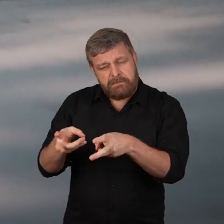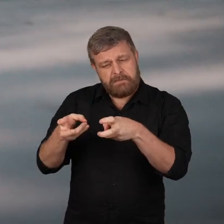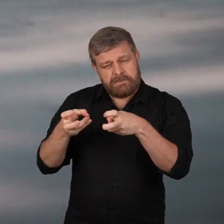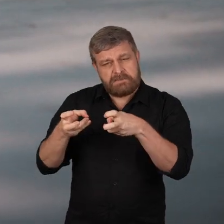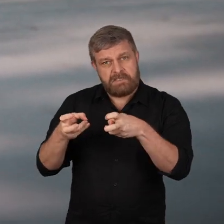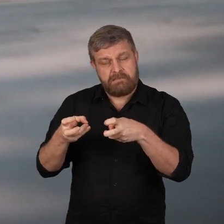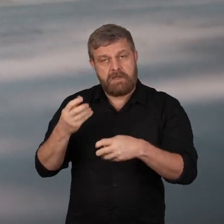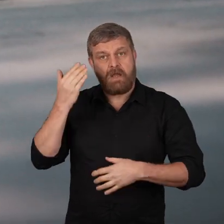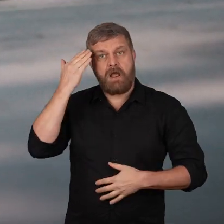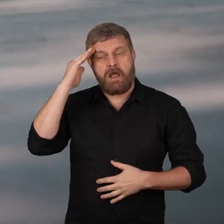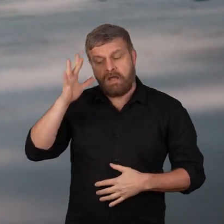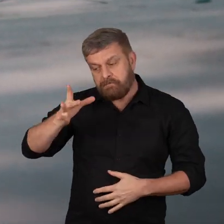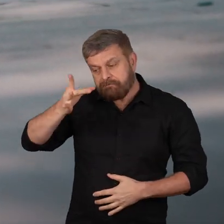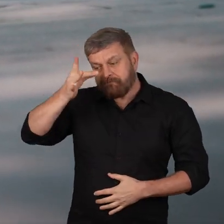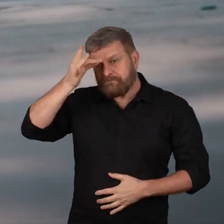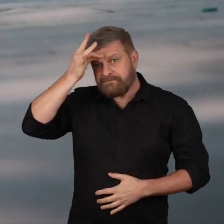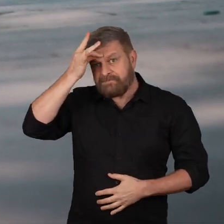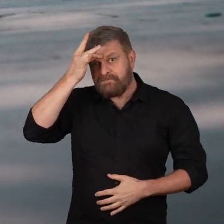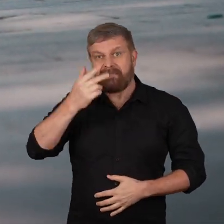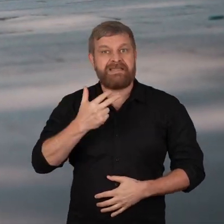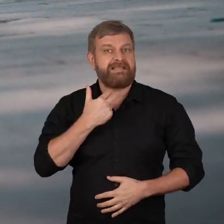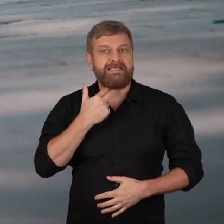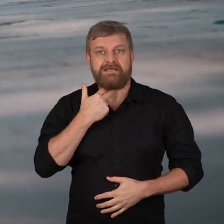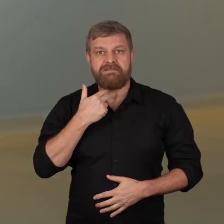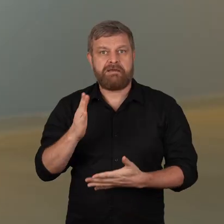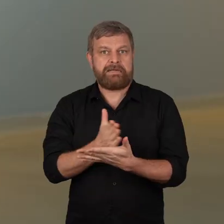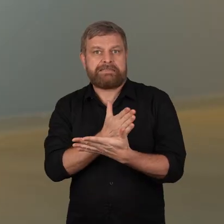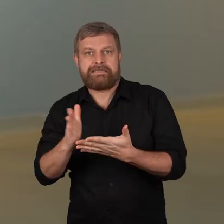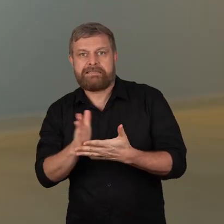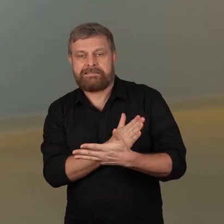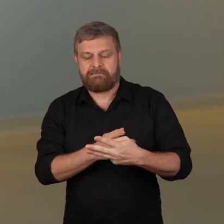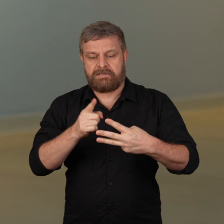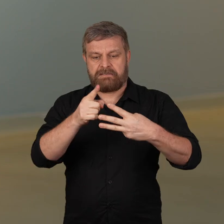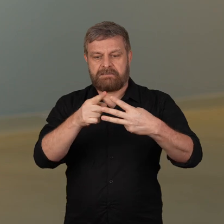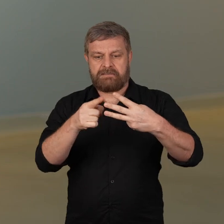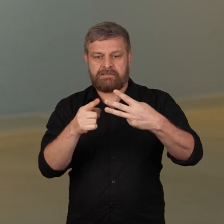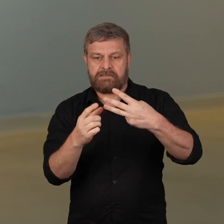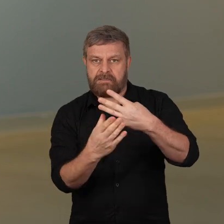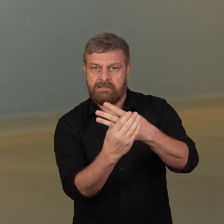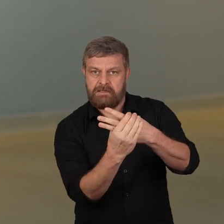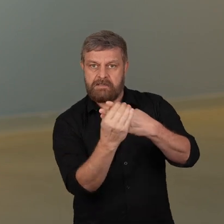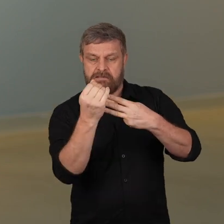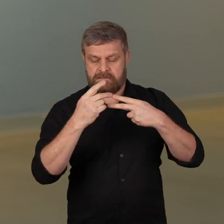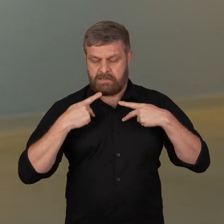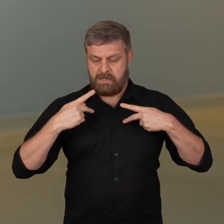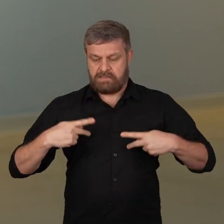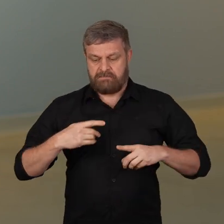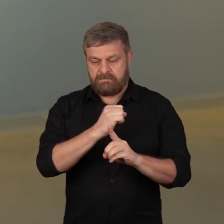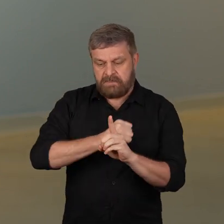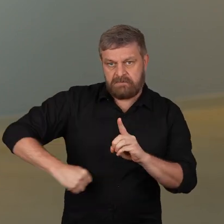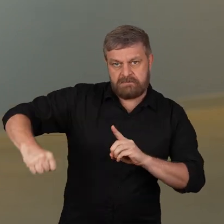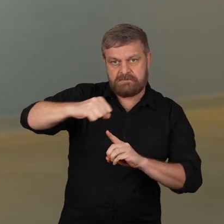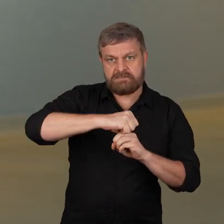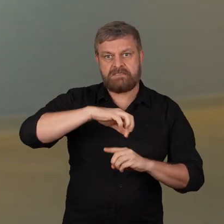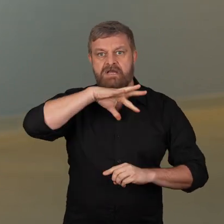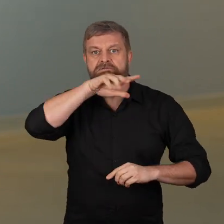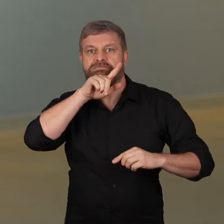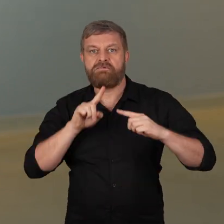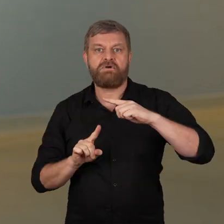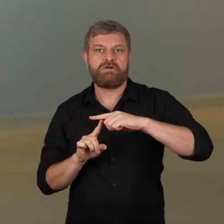compreensão da inseparabilidade do trinômio indivíduo, sociedade,